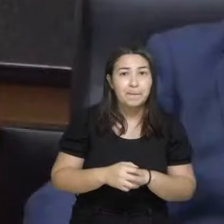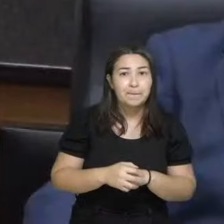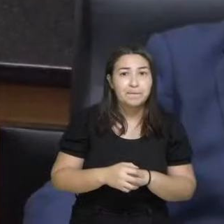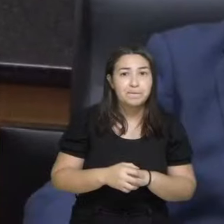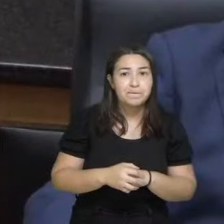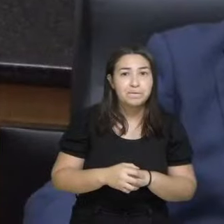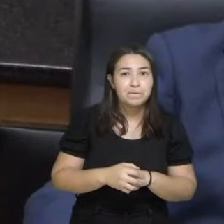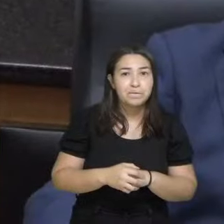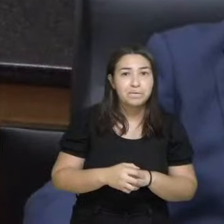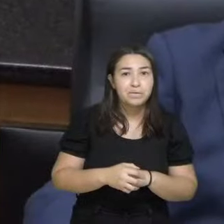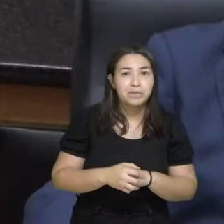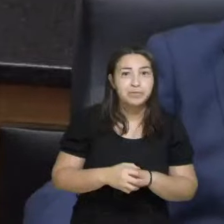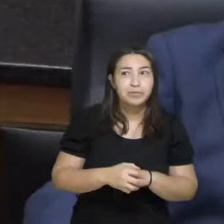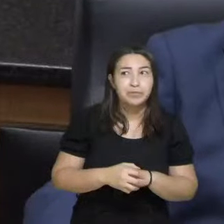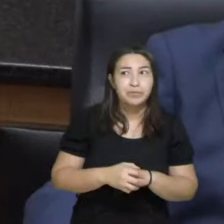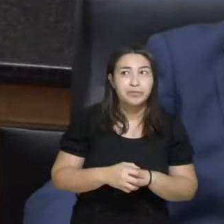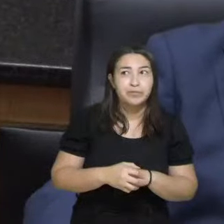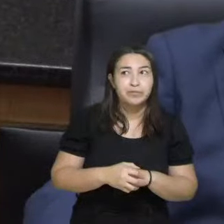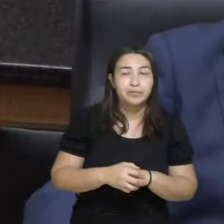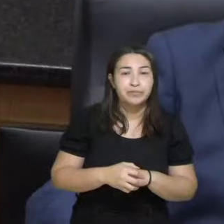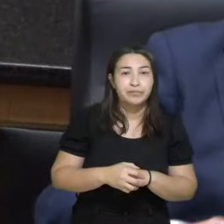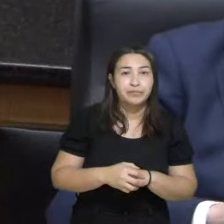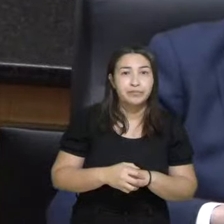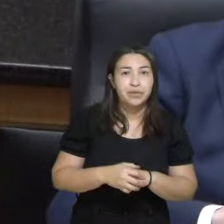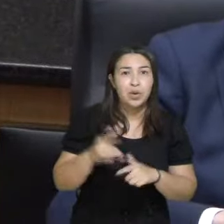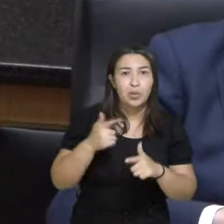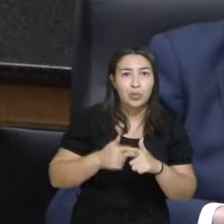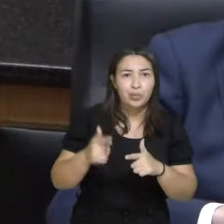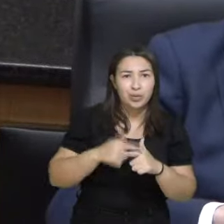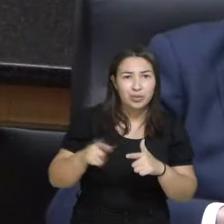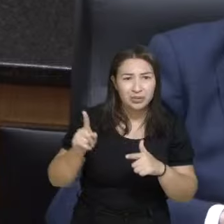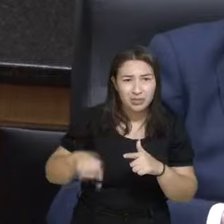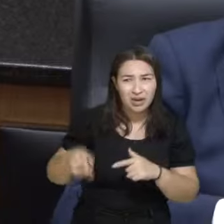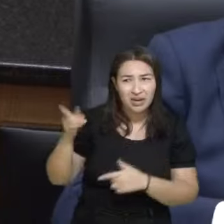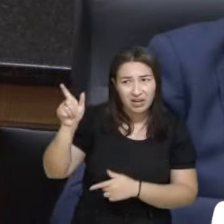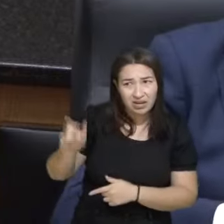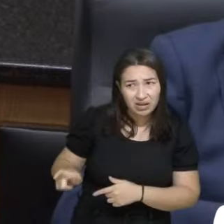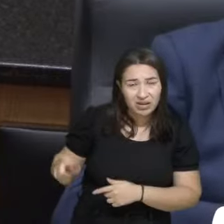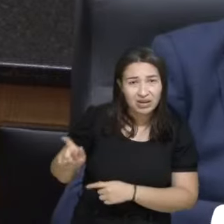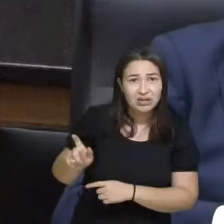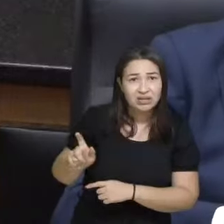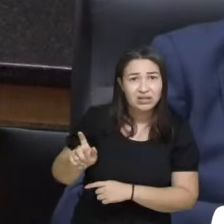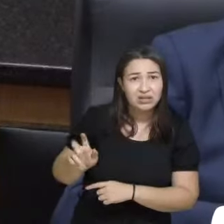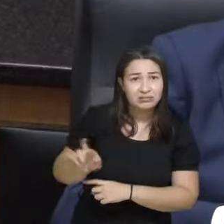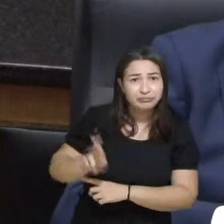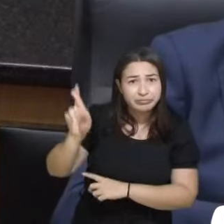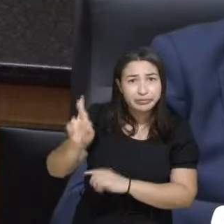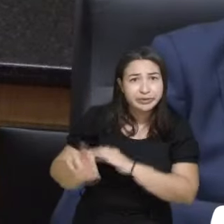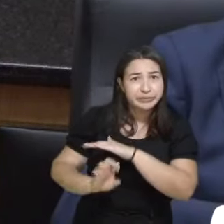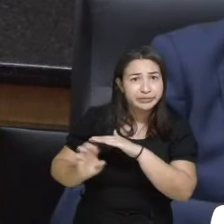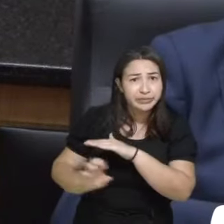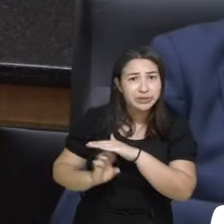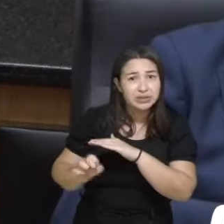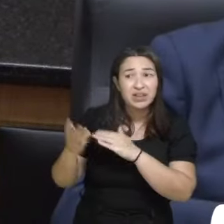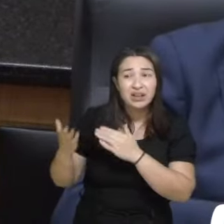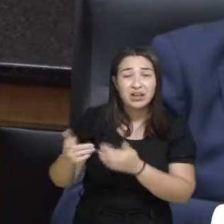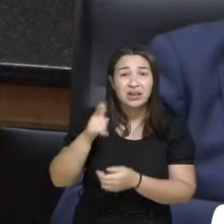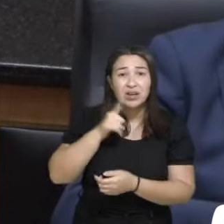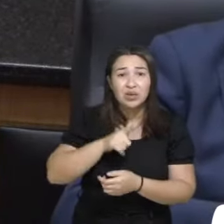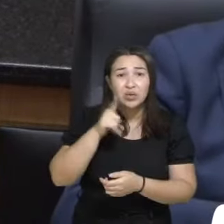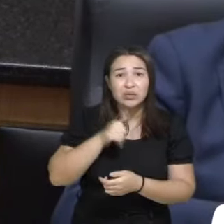É um equívoco achar que o problema está no empresário. É um equívoco achar que o problema está no empresário que ganha subsídio para